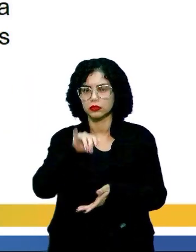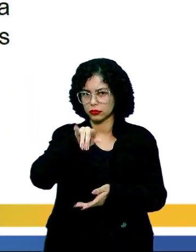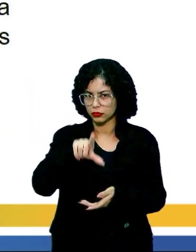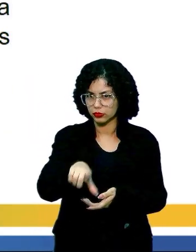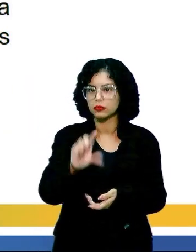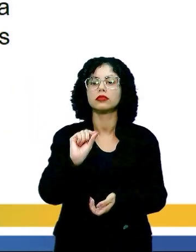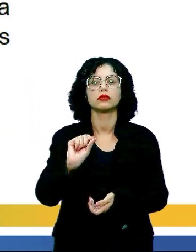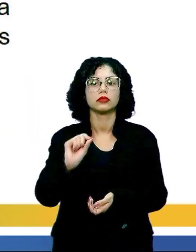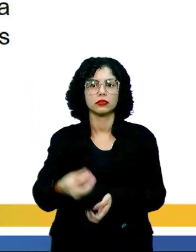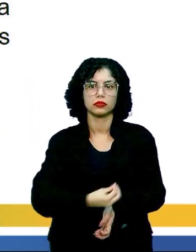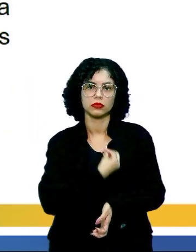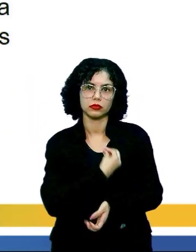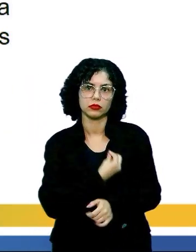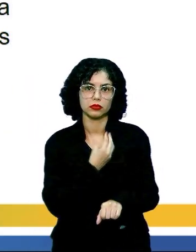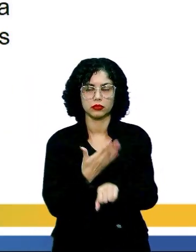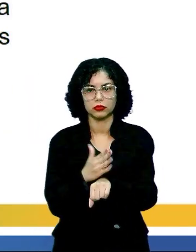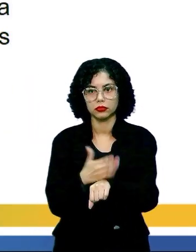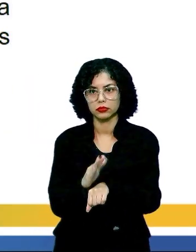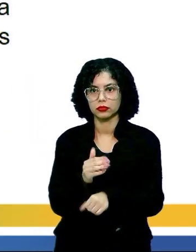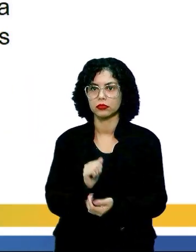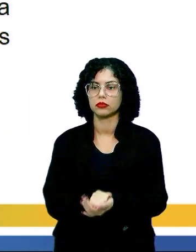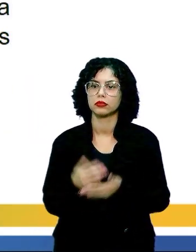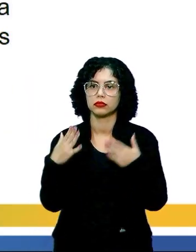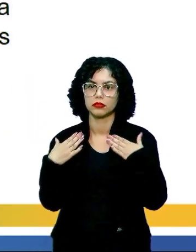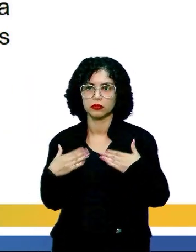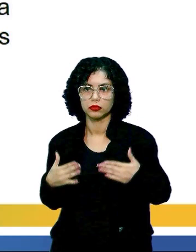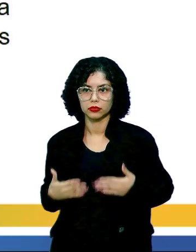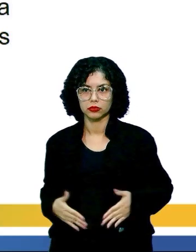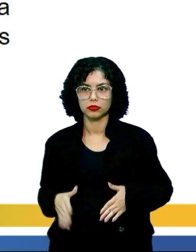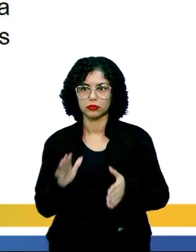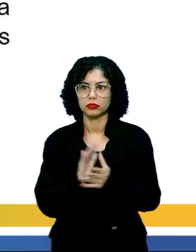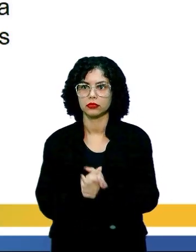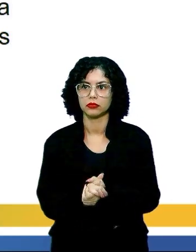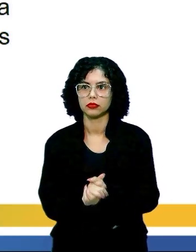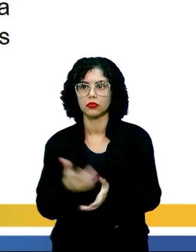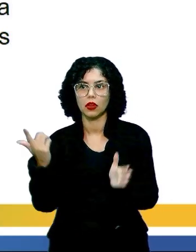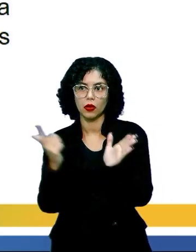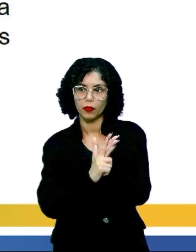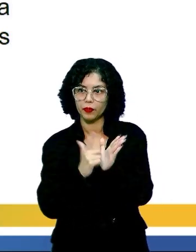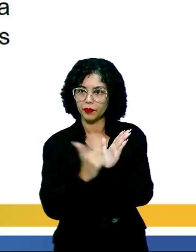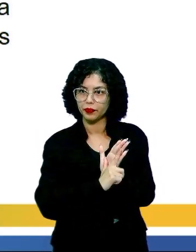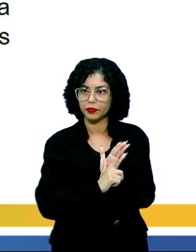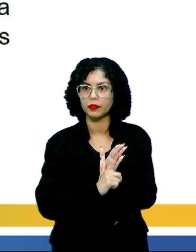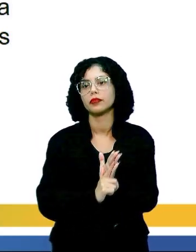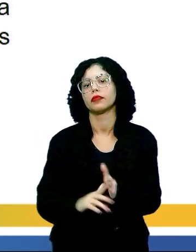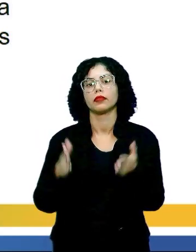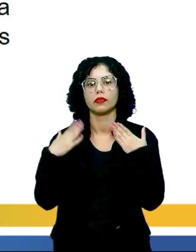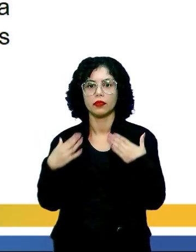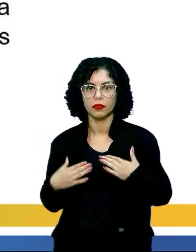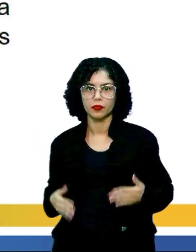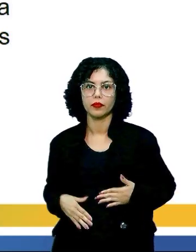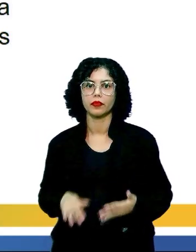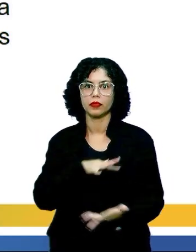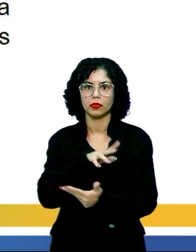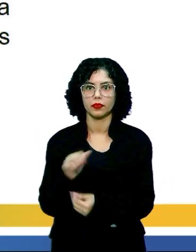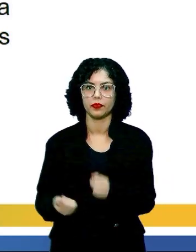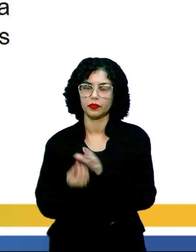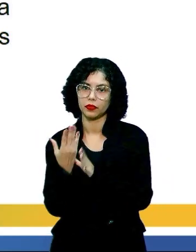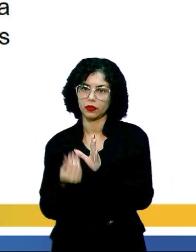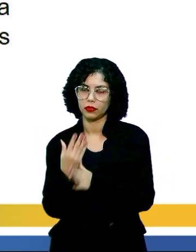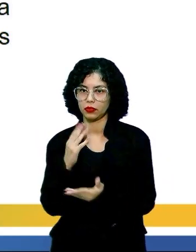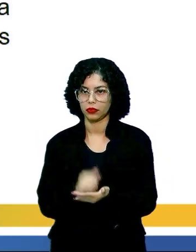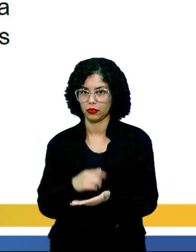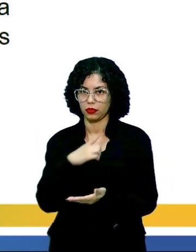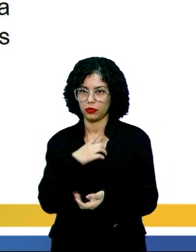no que tange a oportunização de vivências das práticas corporais a compreensão do papel do corpo no mundo